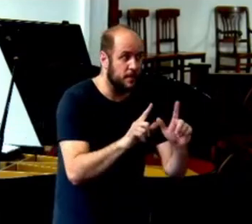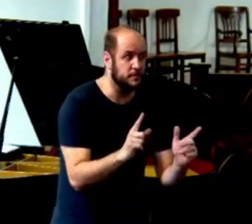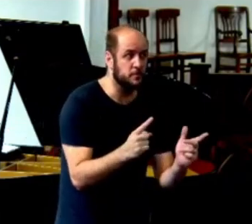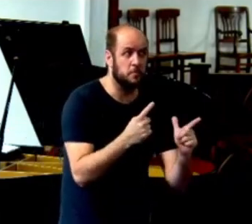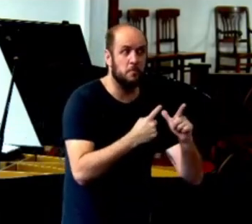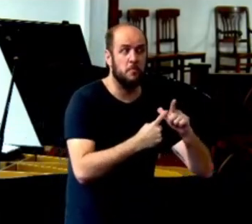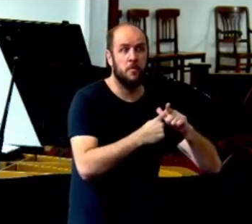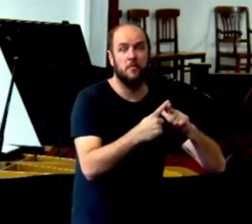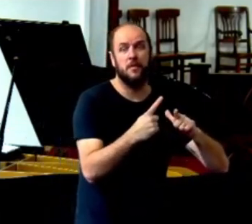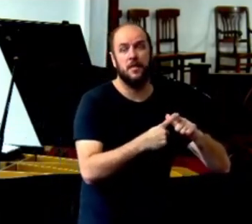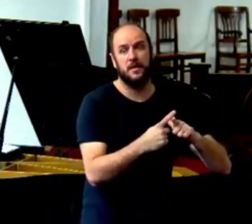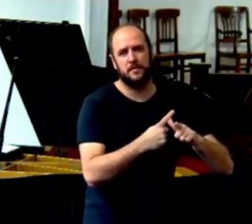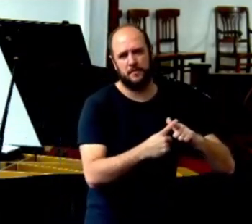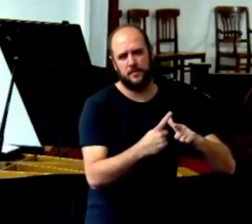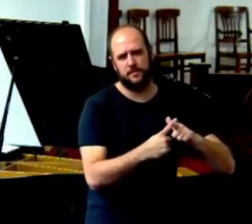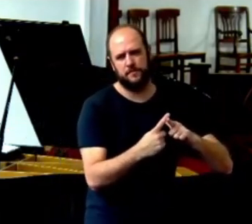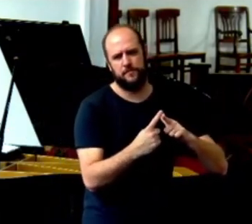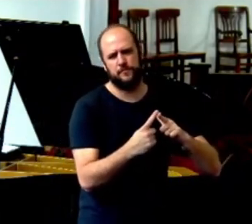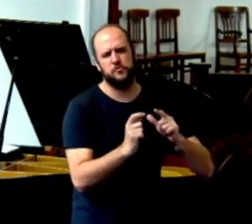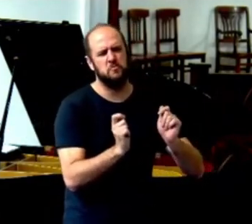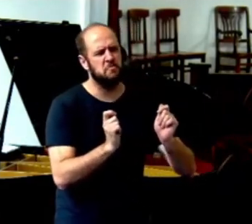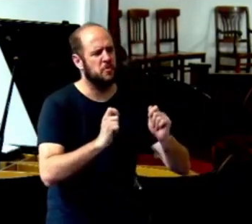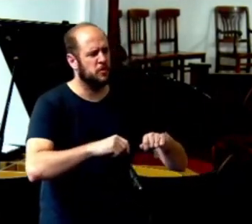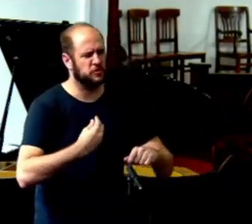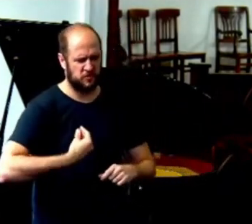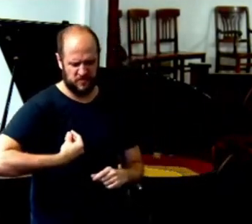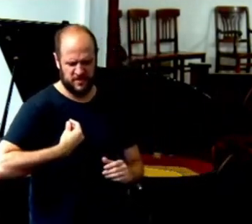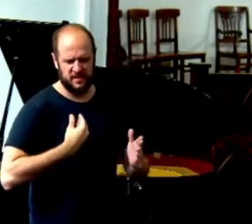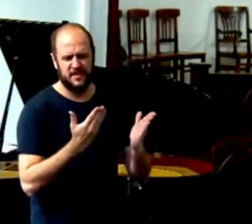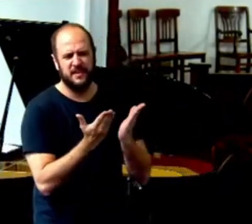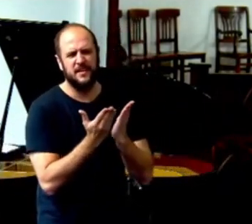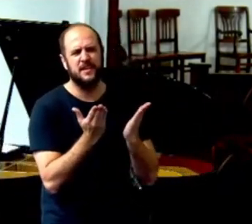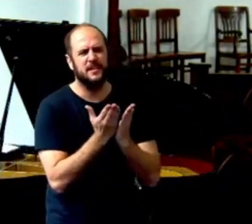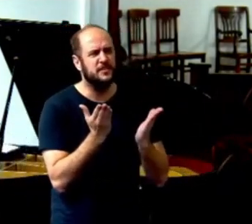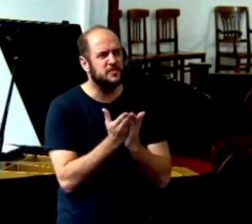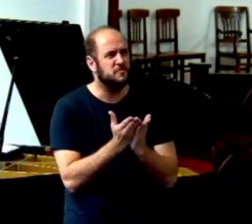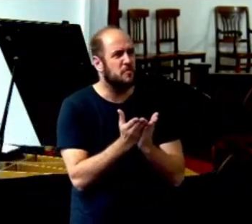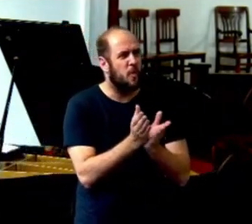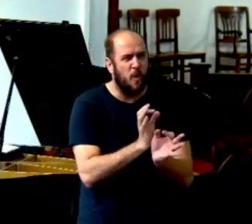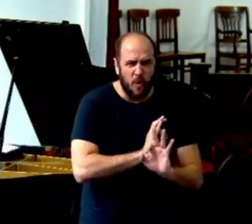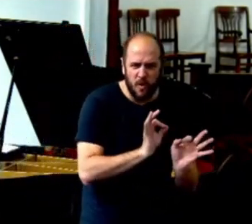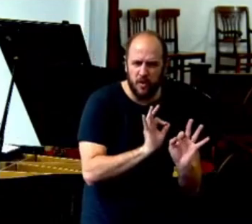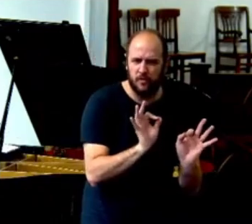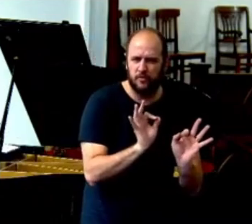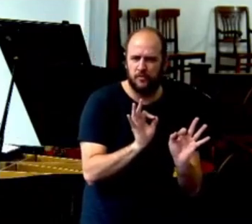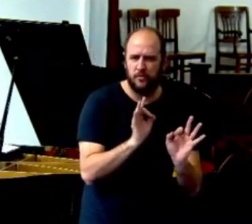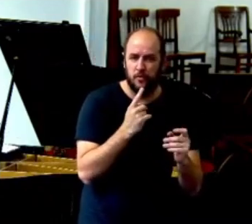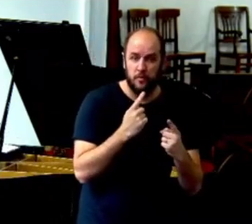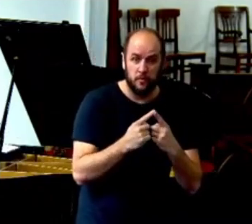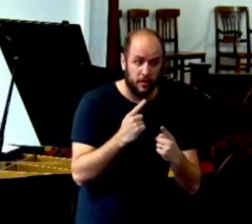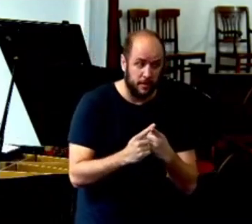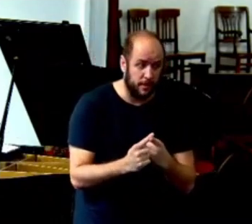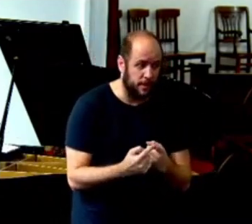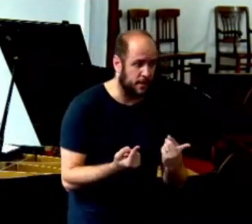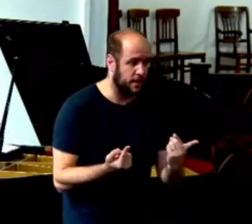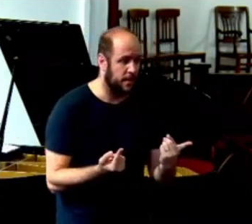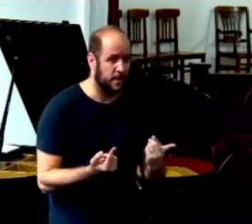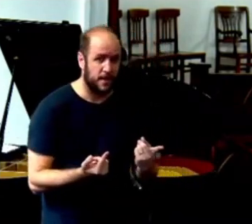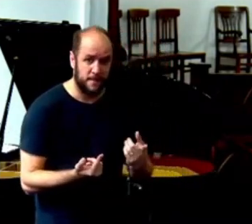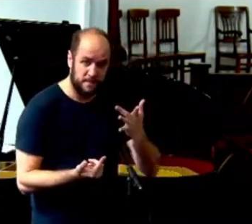um veneno mortífero para a vida de cristãos ou de discípulos de Jesus, é quando